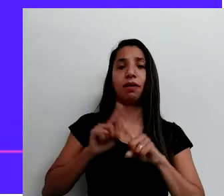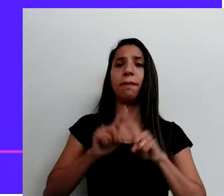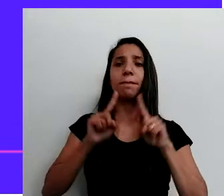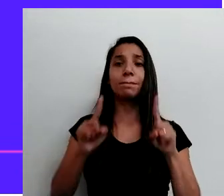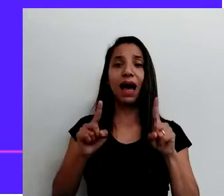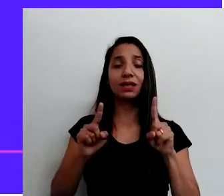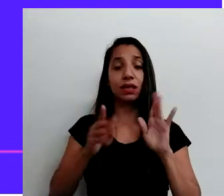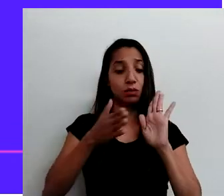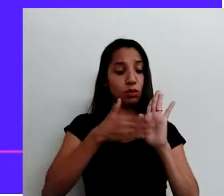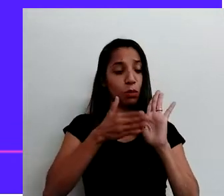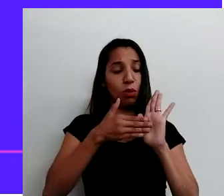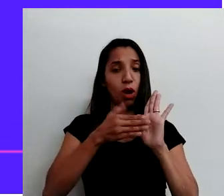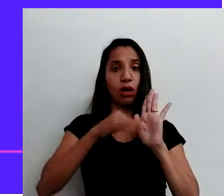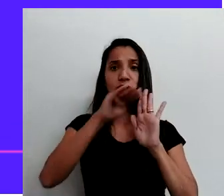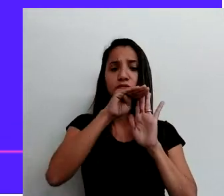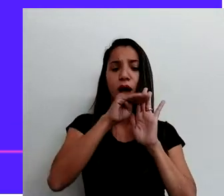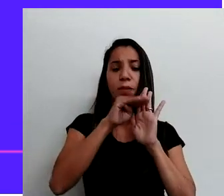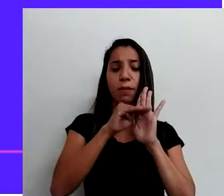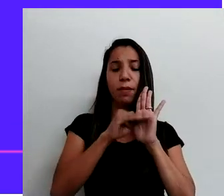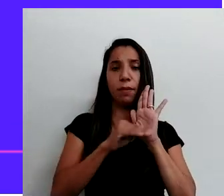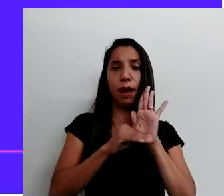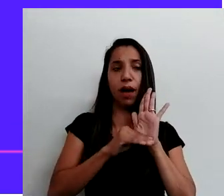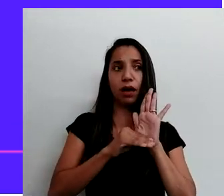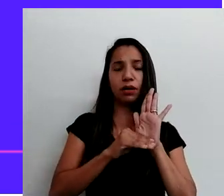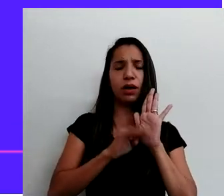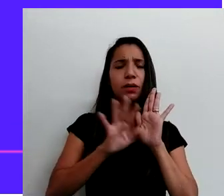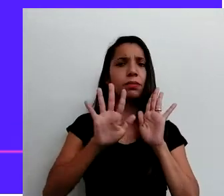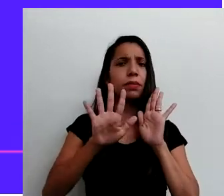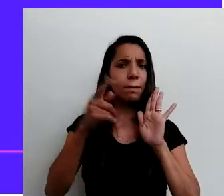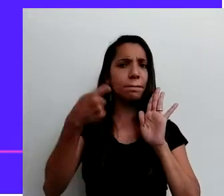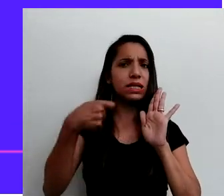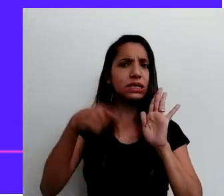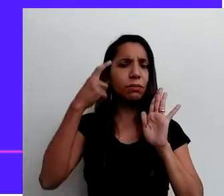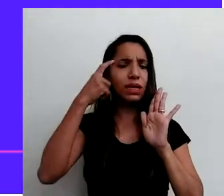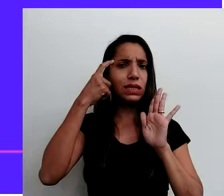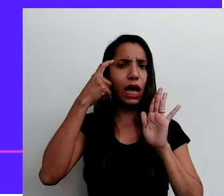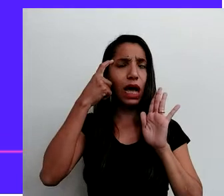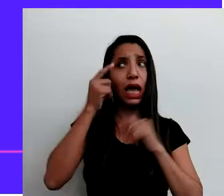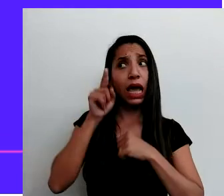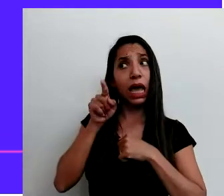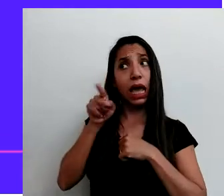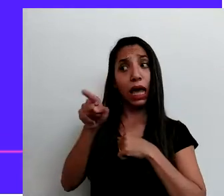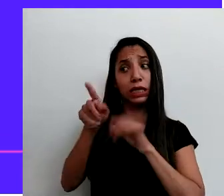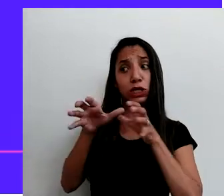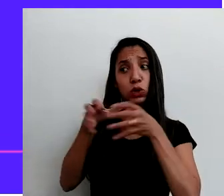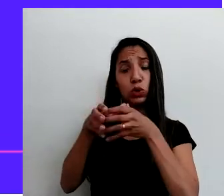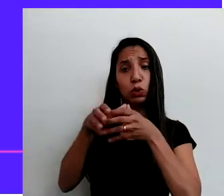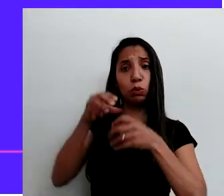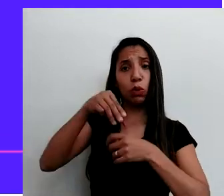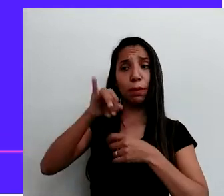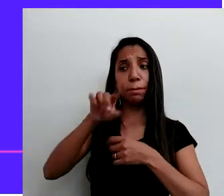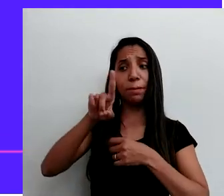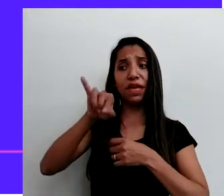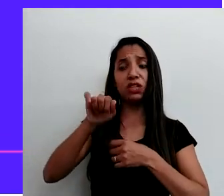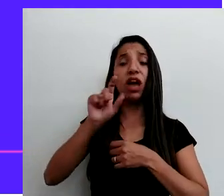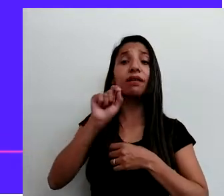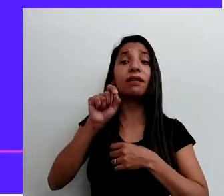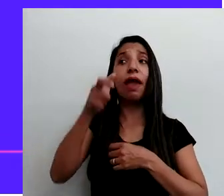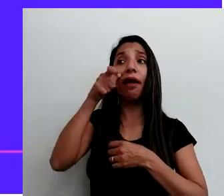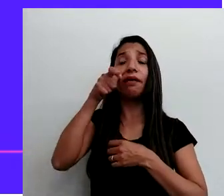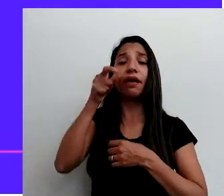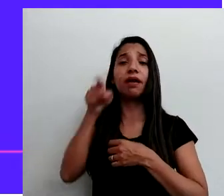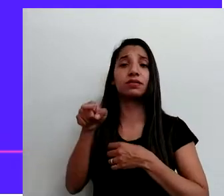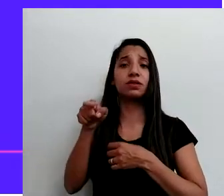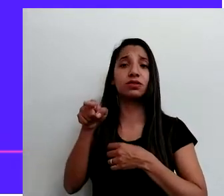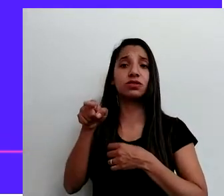onde, quem é essa audiência da grande mídia, né? Ainda é, né, esse grupo dominante, né? Esse grupo que a